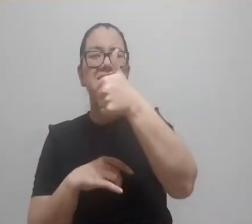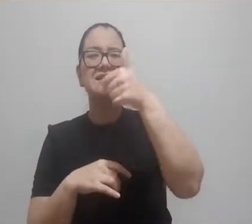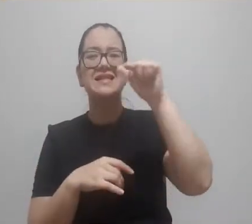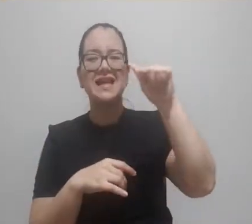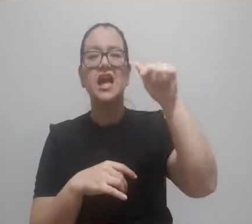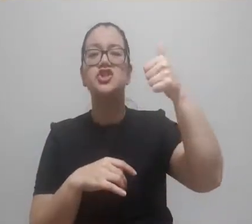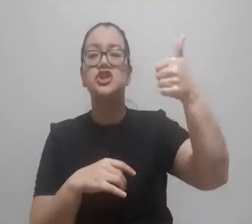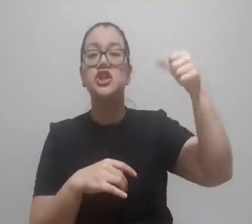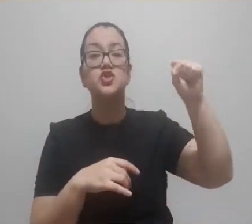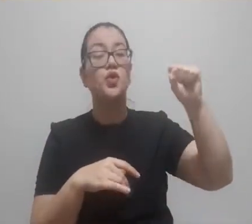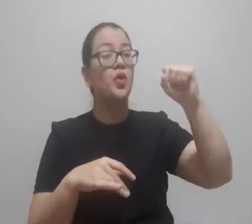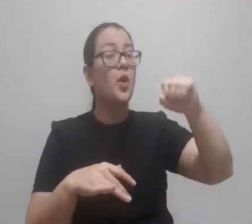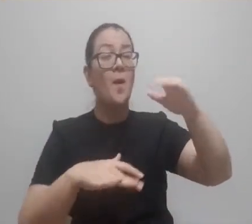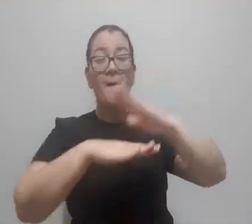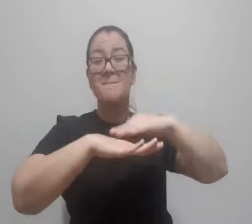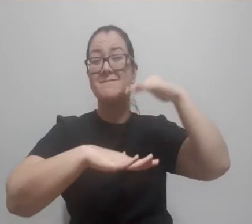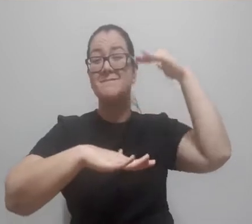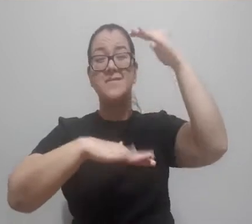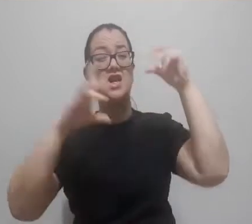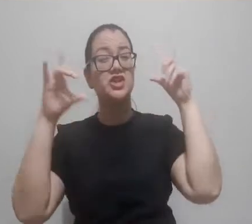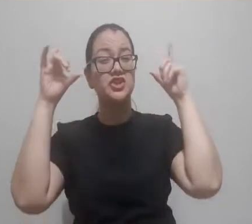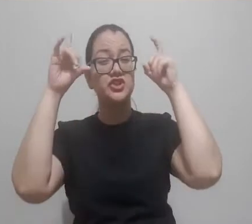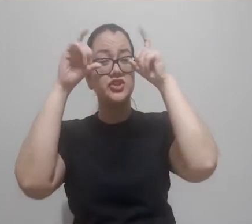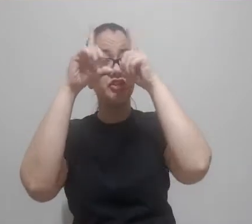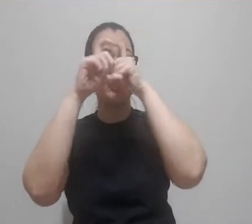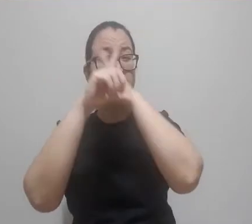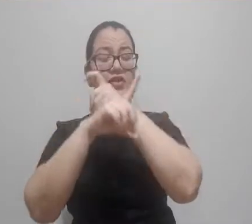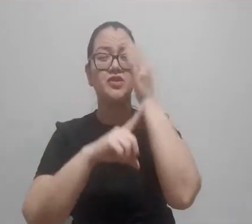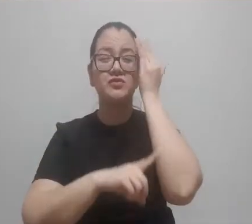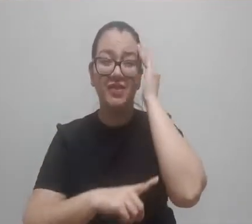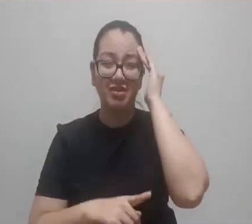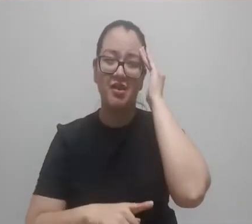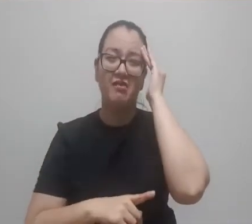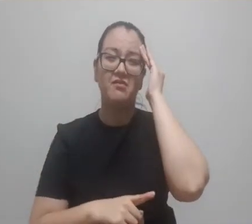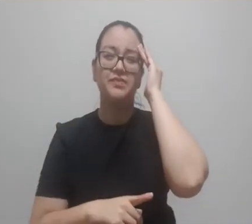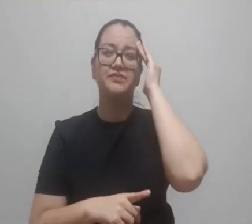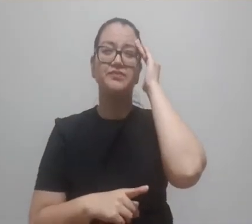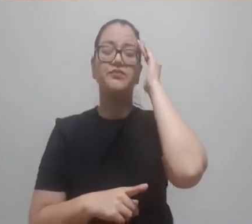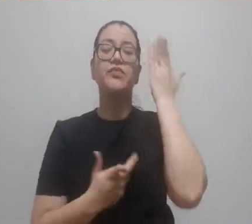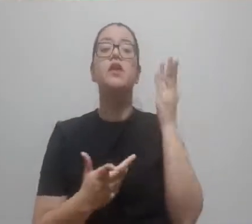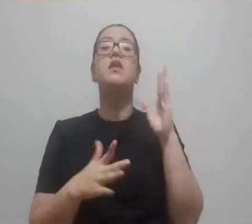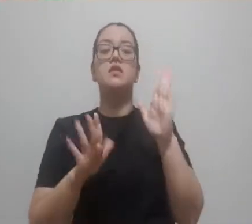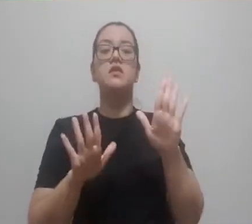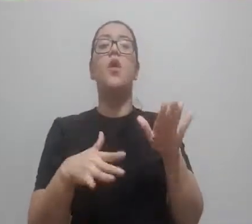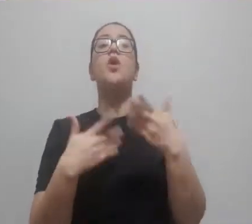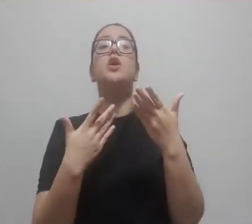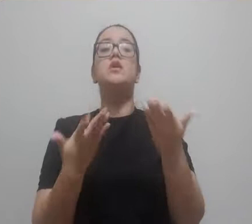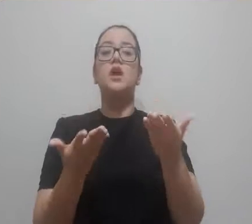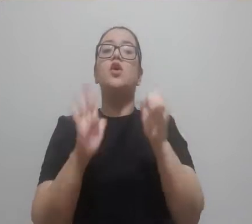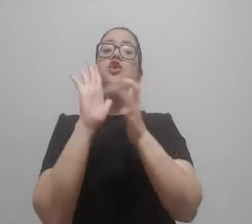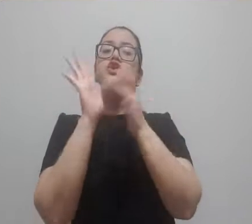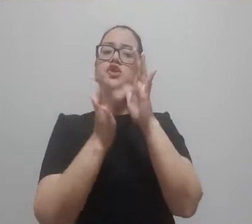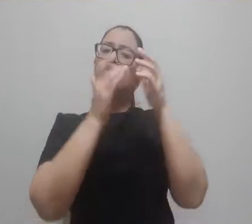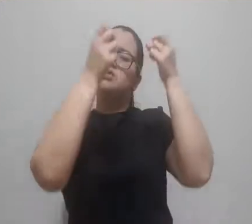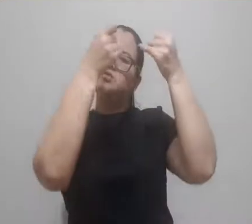mais desafiadores no contexto de interpretação. Jesus aqui, ele vem falando, ele vem numa